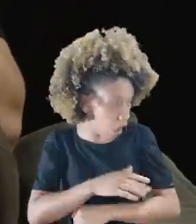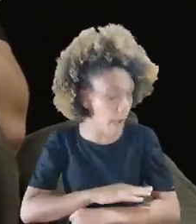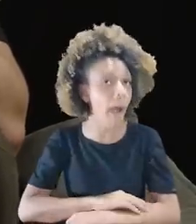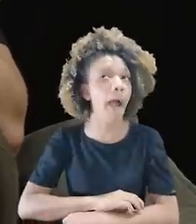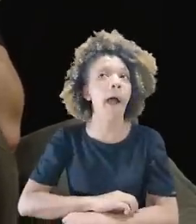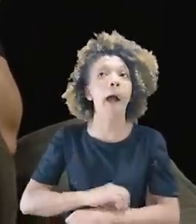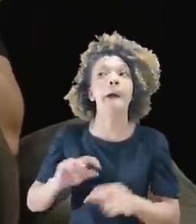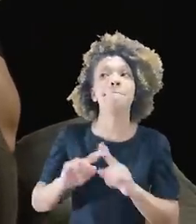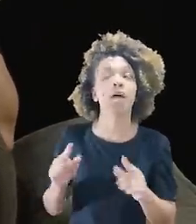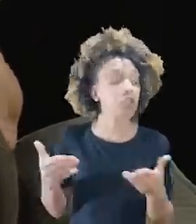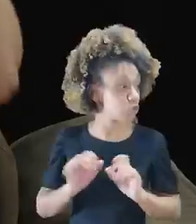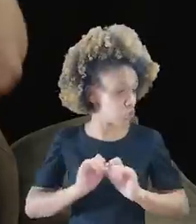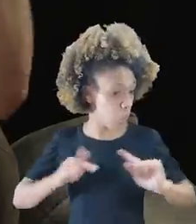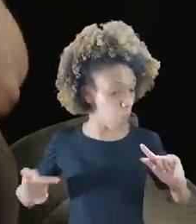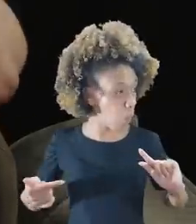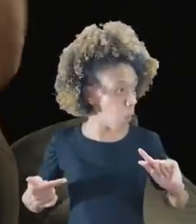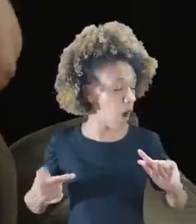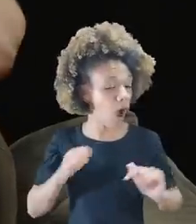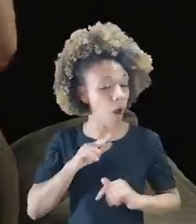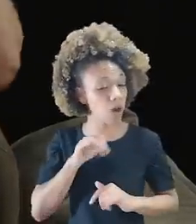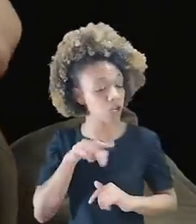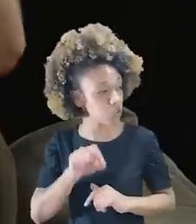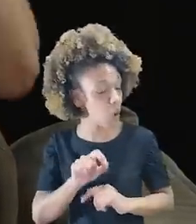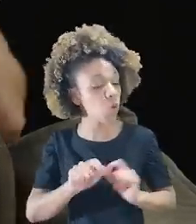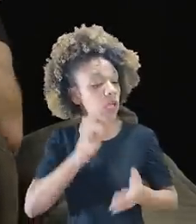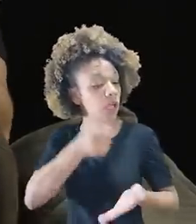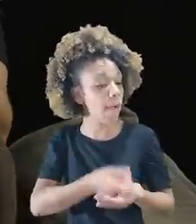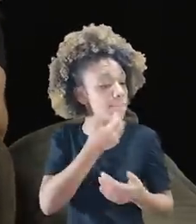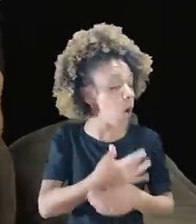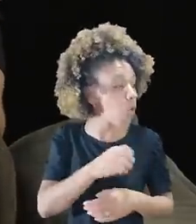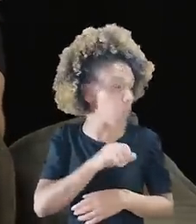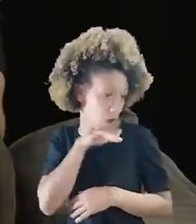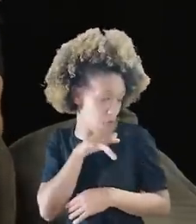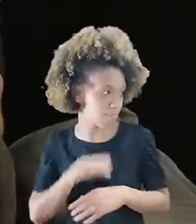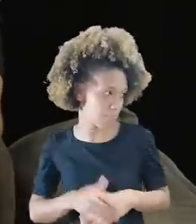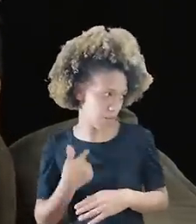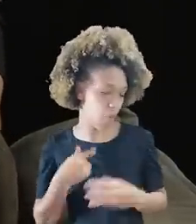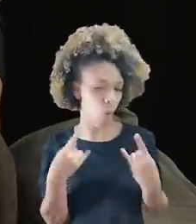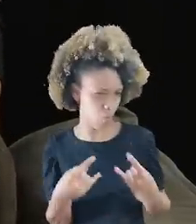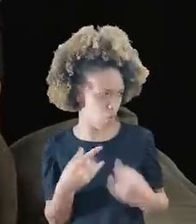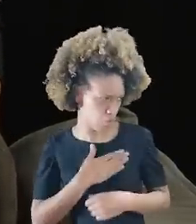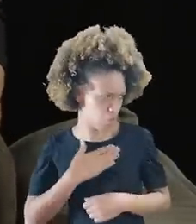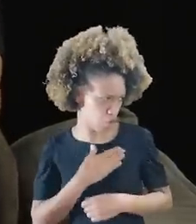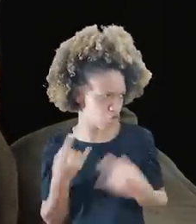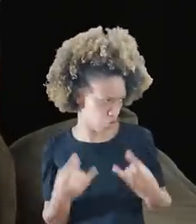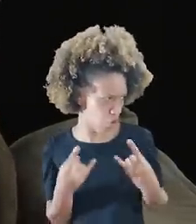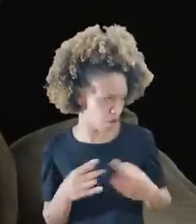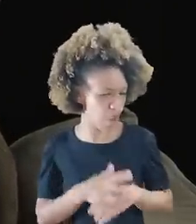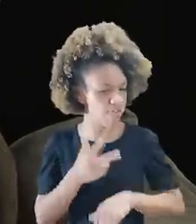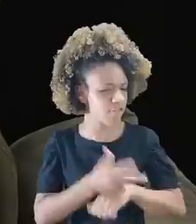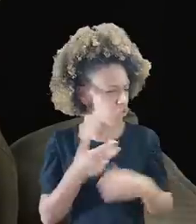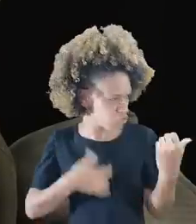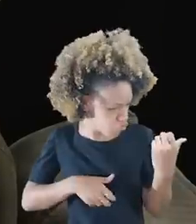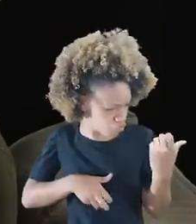Então o meu tiktok não mostra nenhuma dancinha mas só mostra guitarrista o tempo todo sai de um guitarrista para outro guitarrista para outro guitarrista Dona aparece um baterista fala Gostei